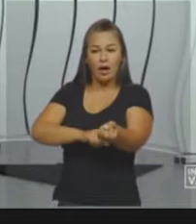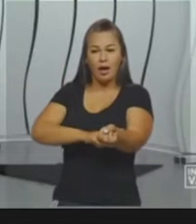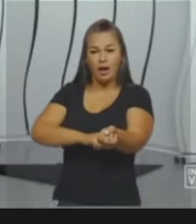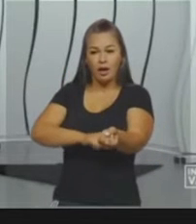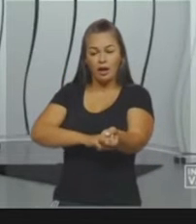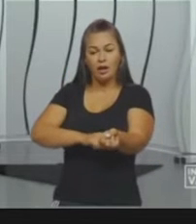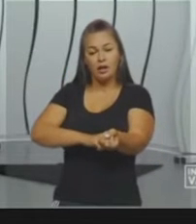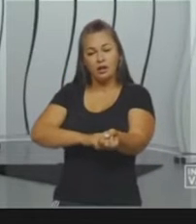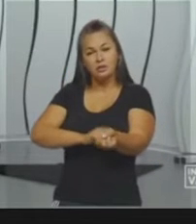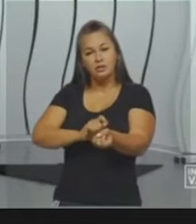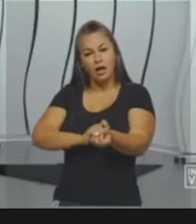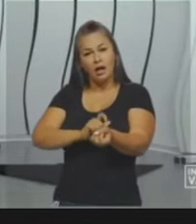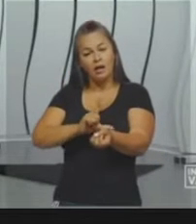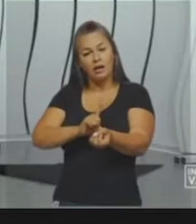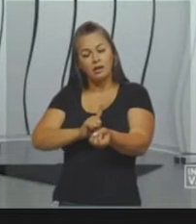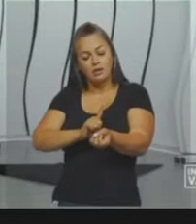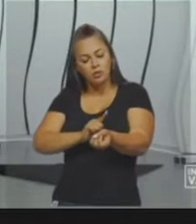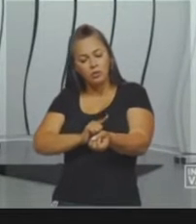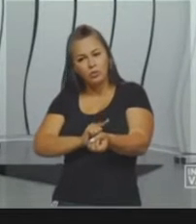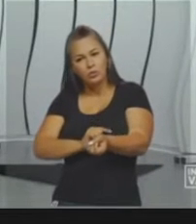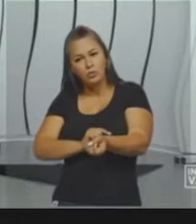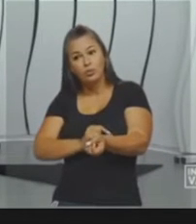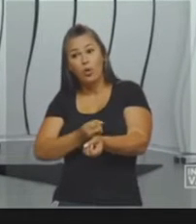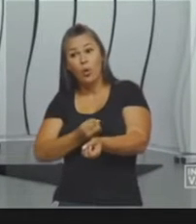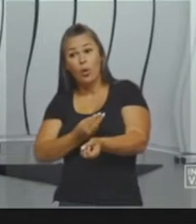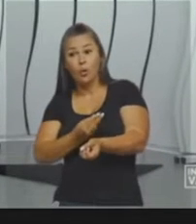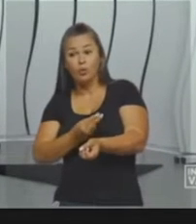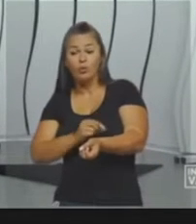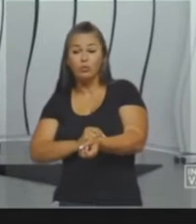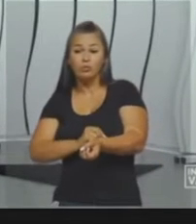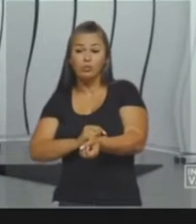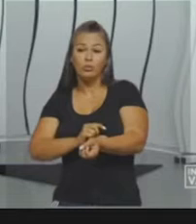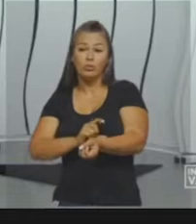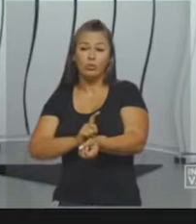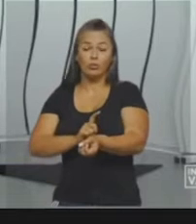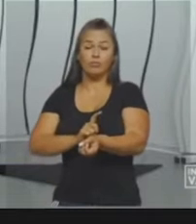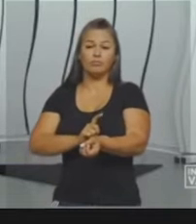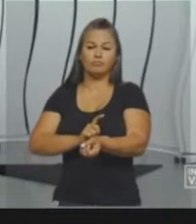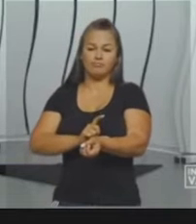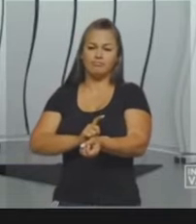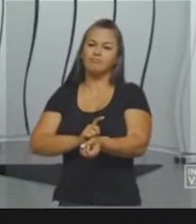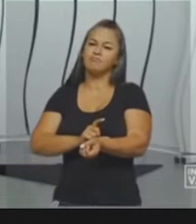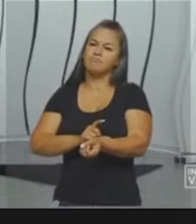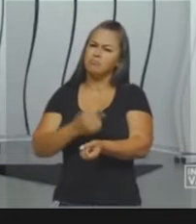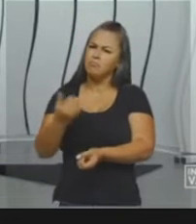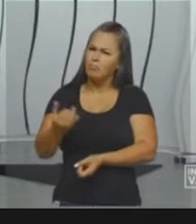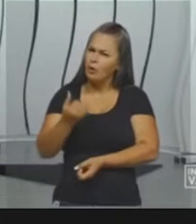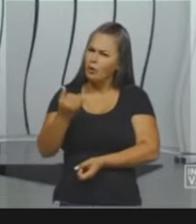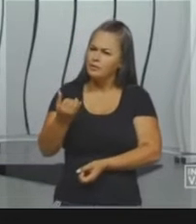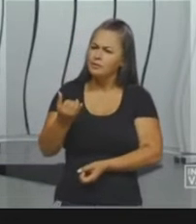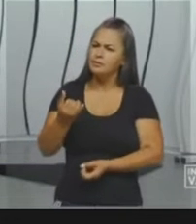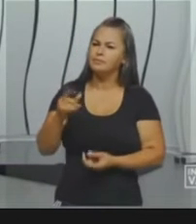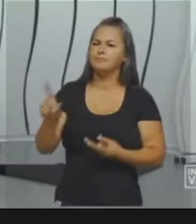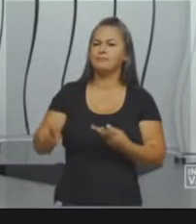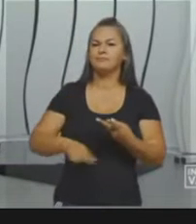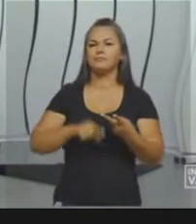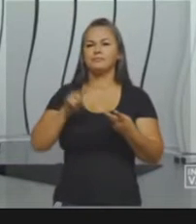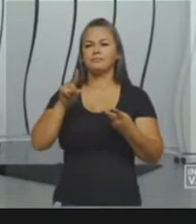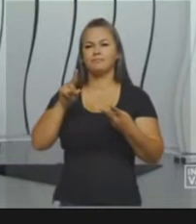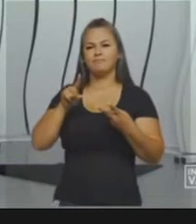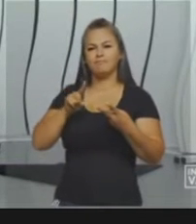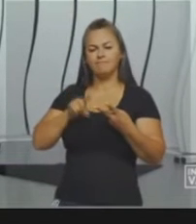dela é produzida dentro de organismos como bactérias. Então, muito útil realmente. Participa no equilíbrio do meio